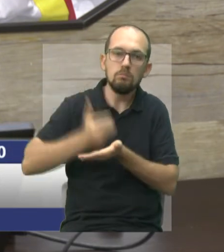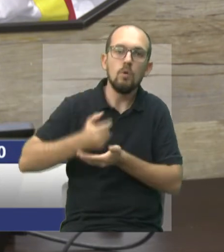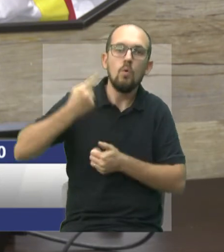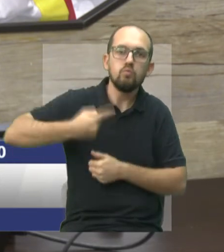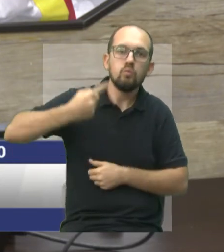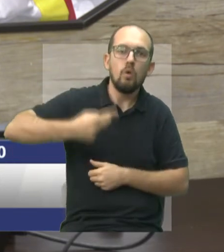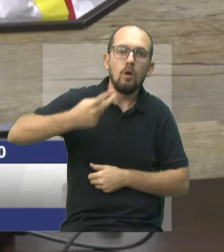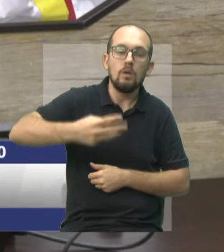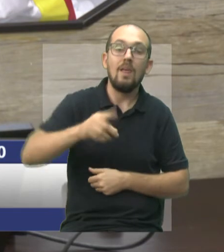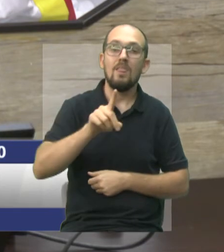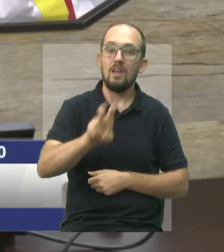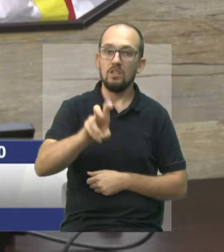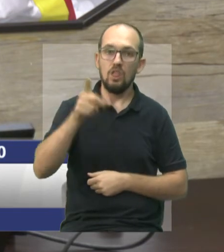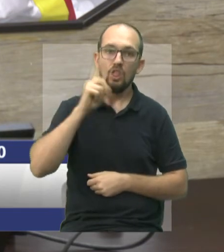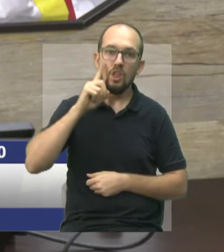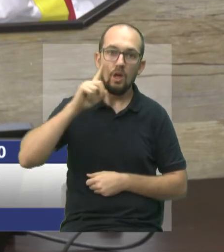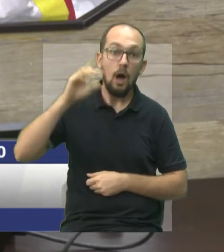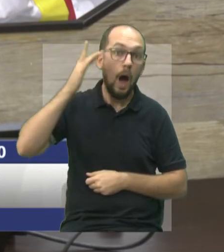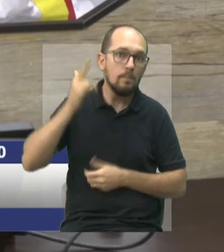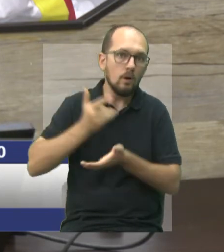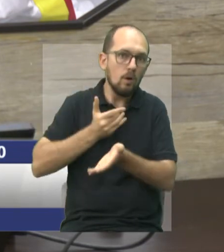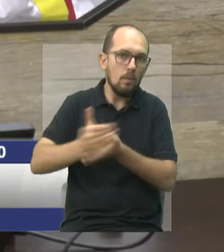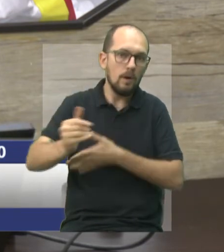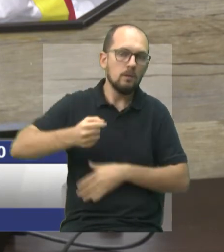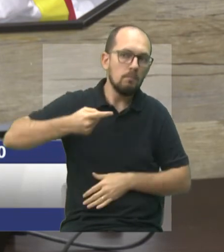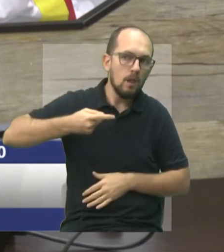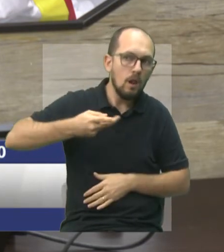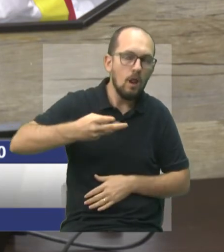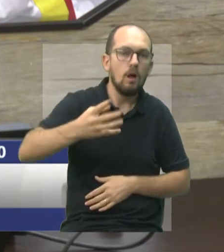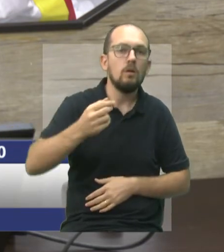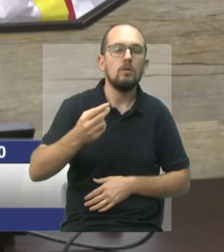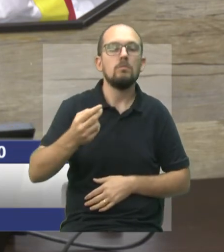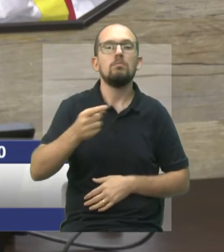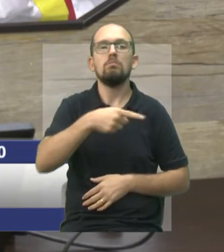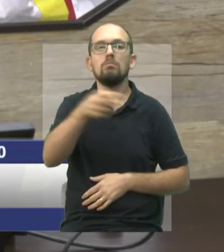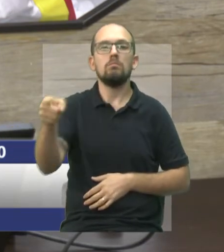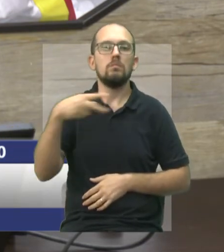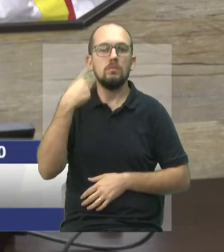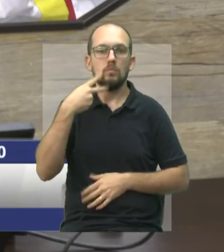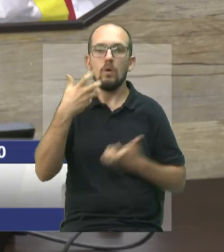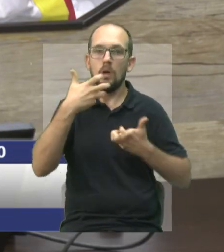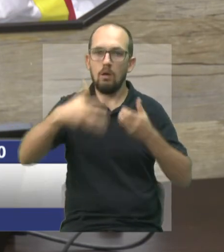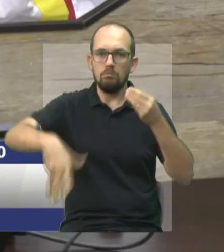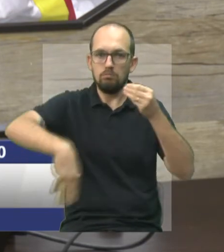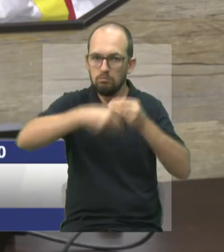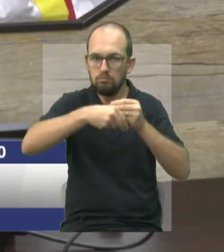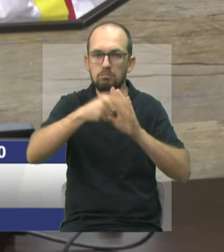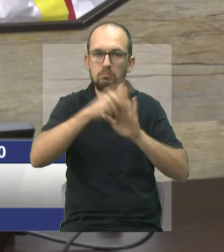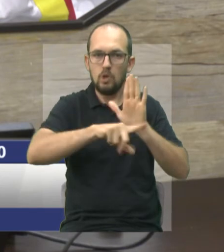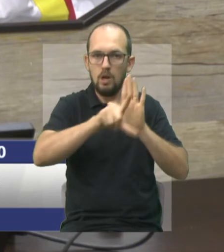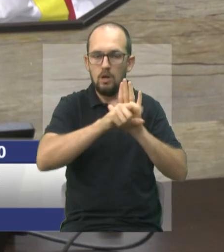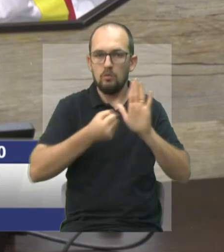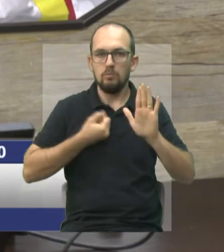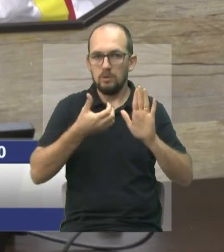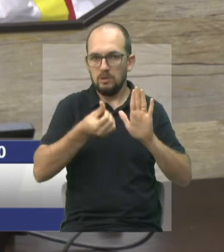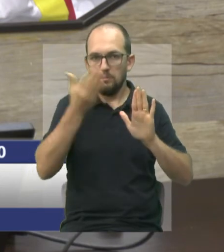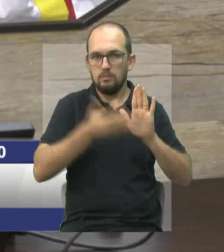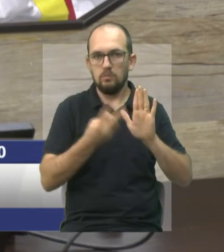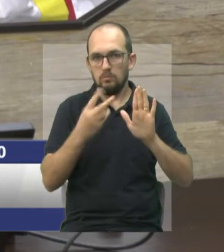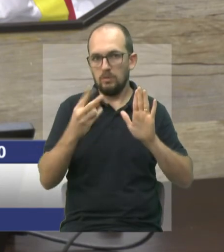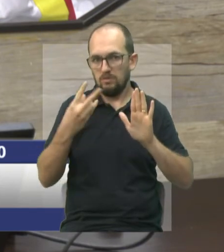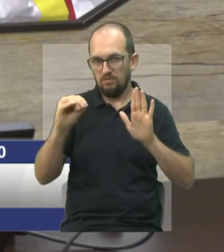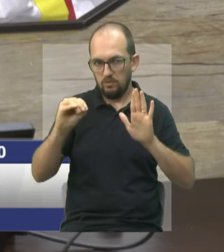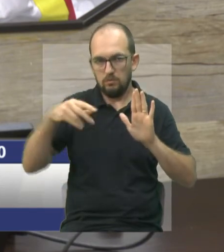para que os senhores vereadores apresentem eventuais emendas ao projeto de lei número 6/2020, de iniciativa